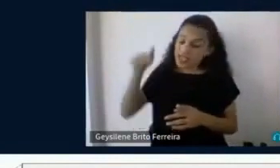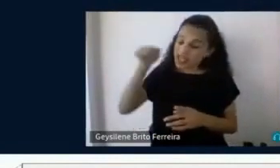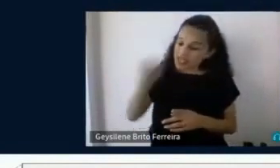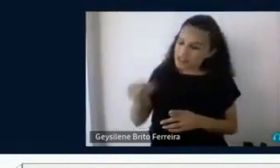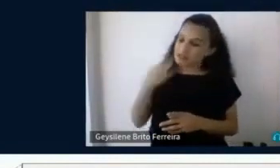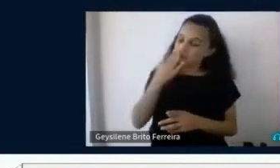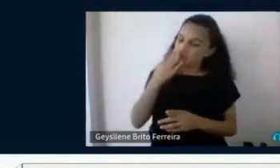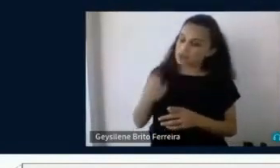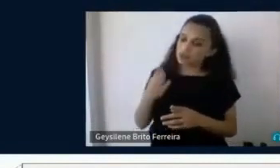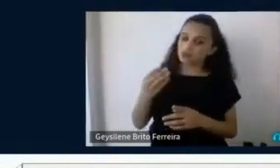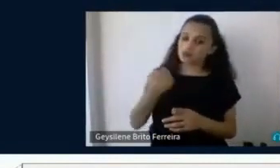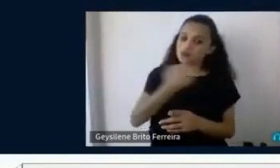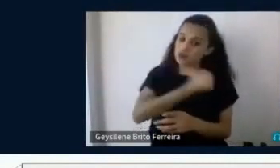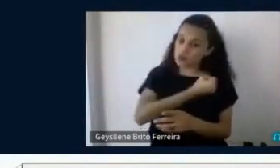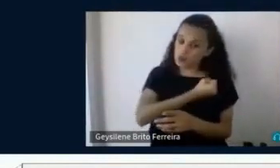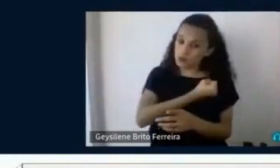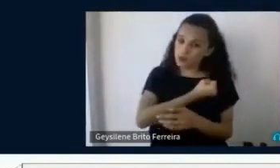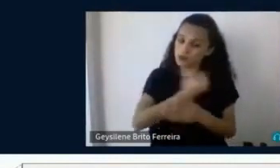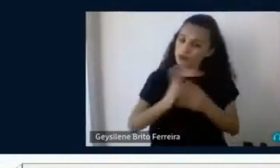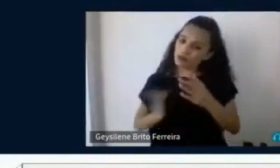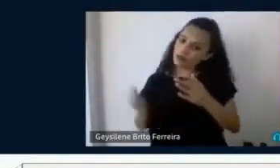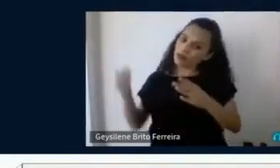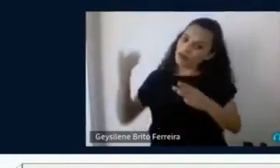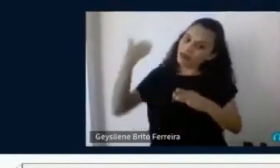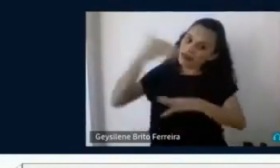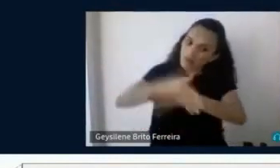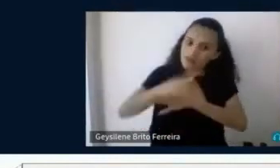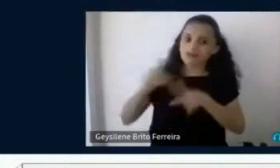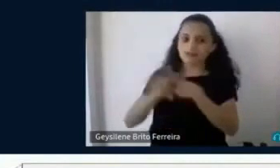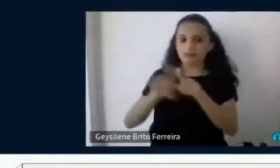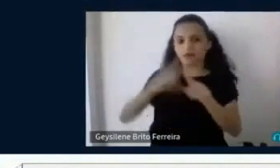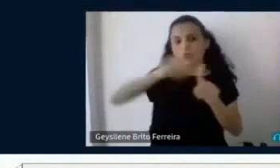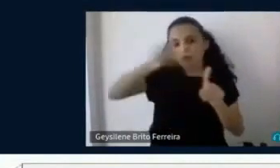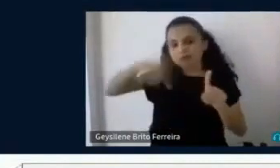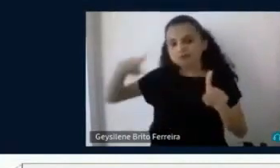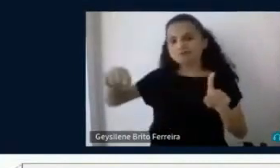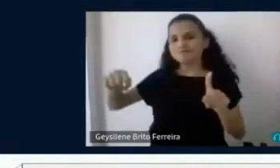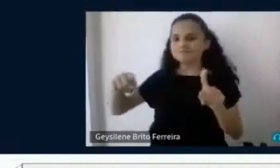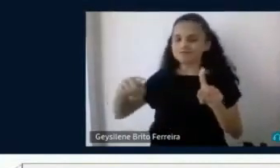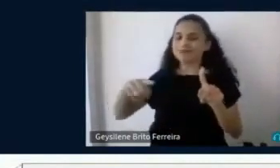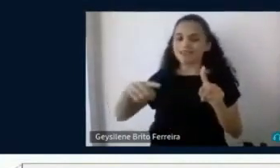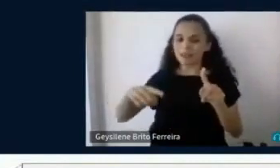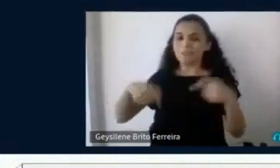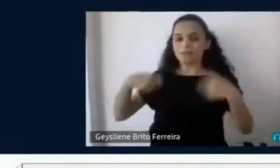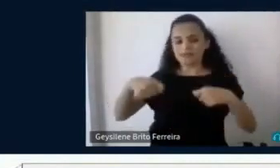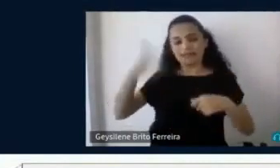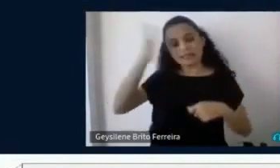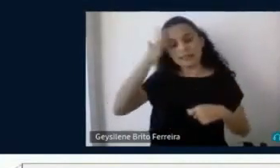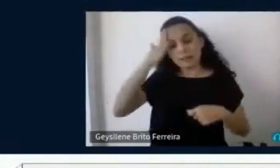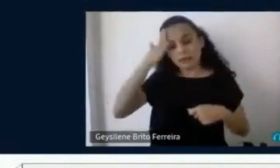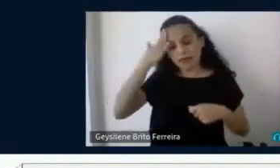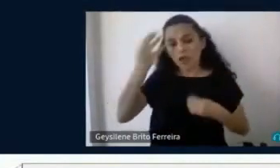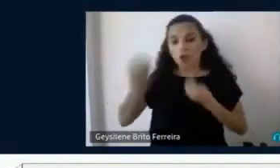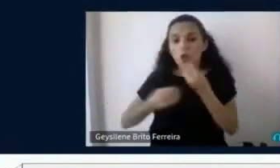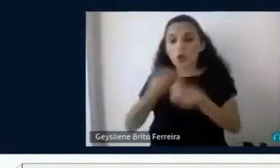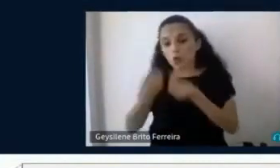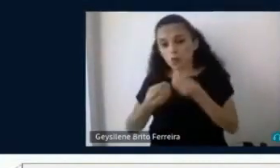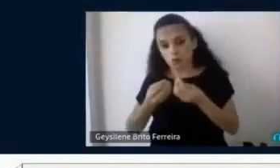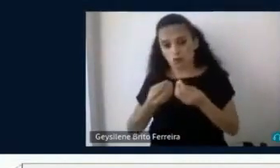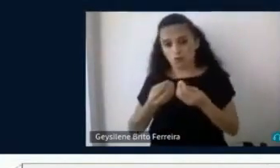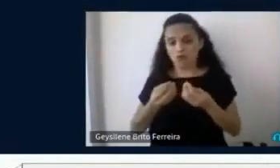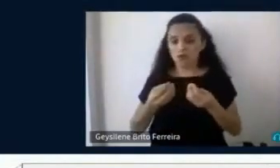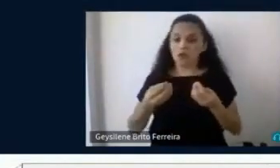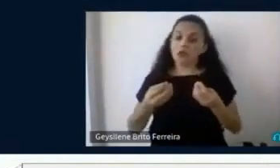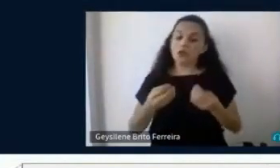estão acabando sujando a curva. O ideal seria a gente ter a capacidade de fazer análise do teste PCR separado